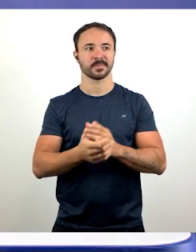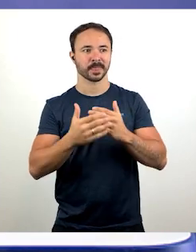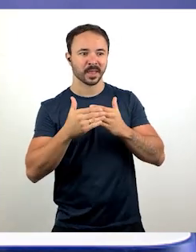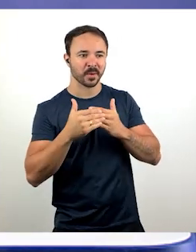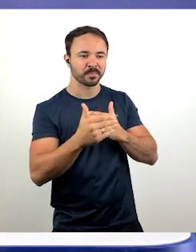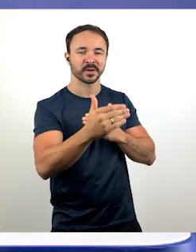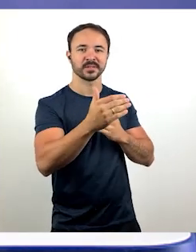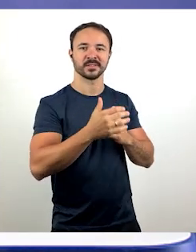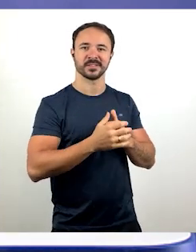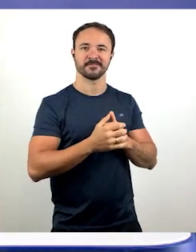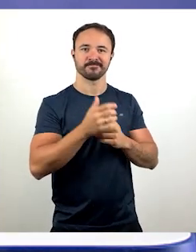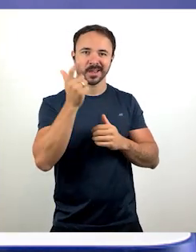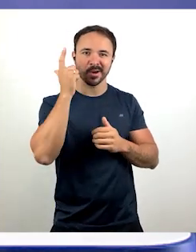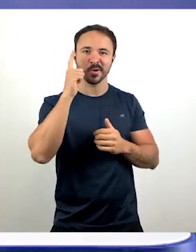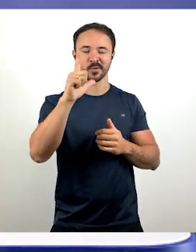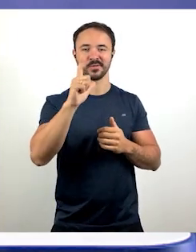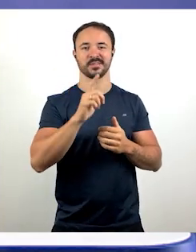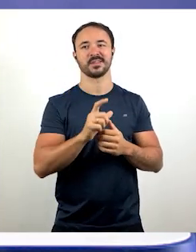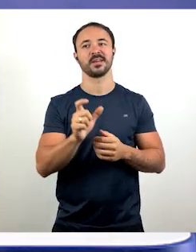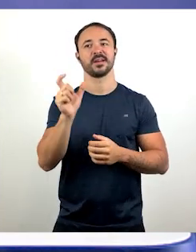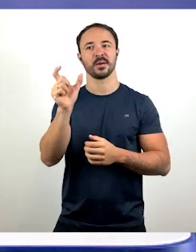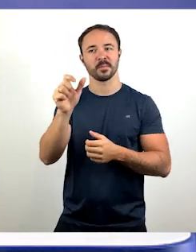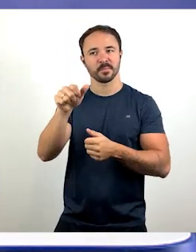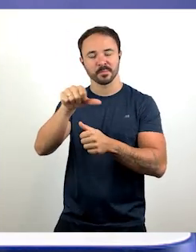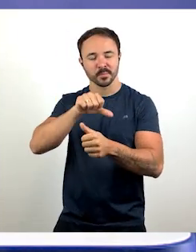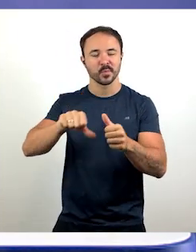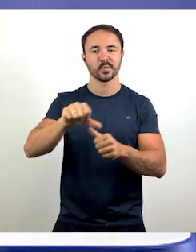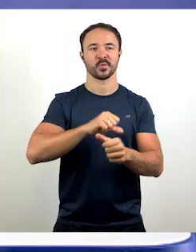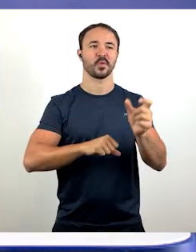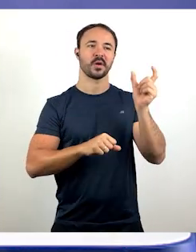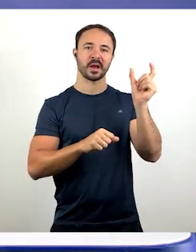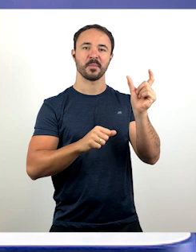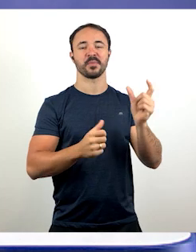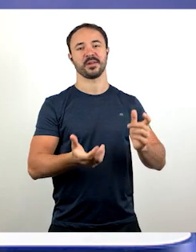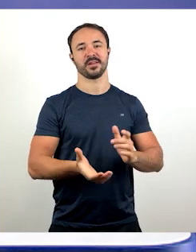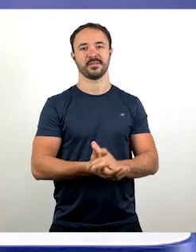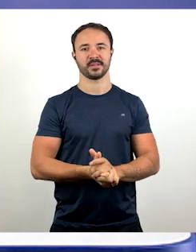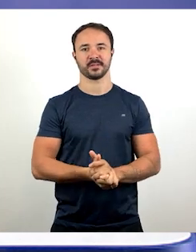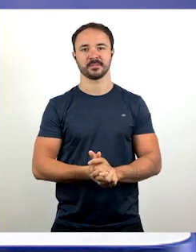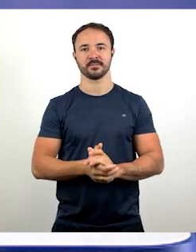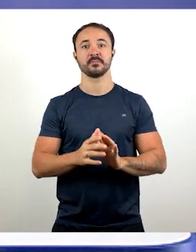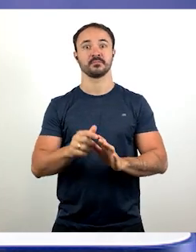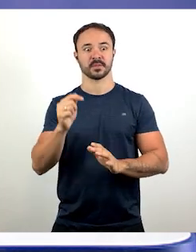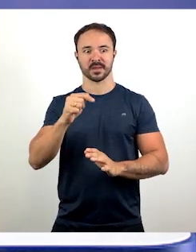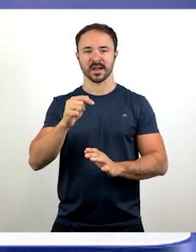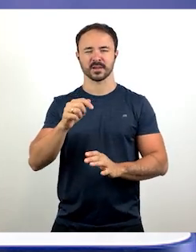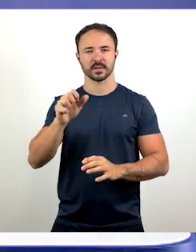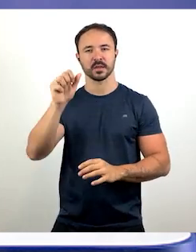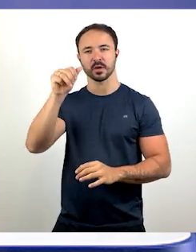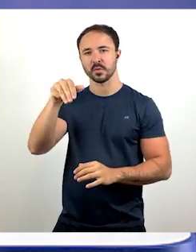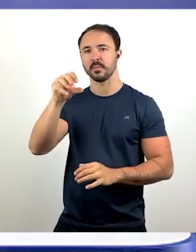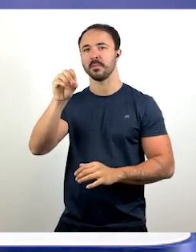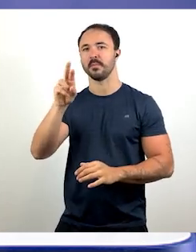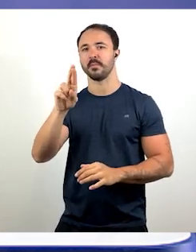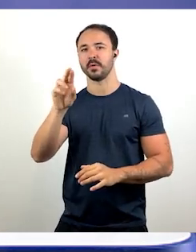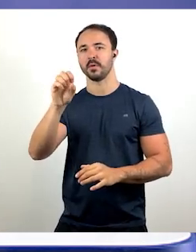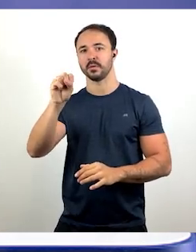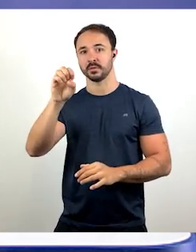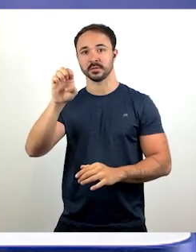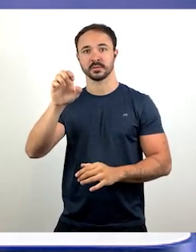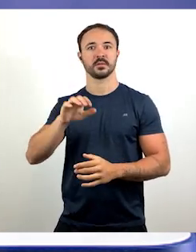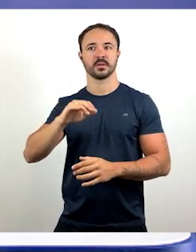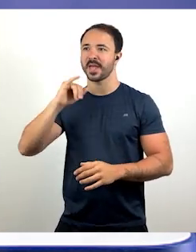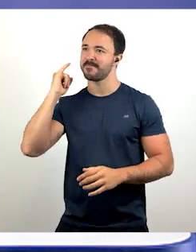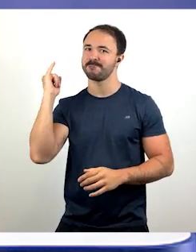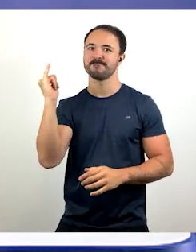E aí, a partir daí, nós também temos esta transformação. Um código importantíssimo